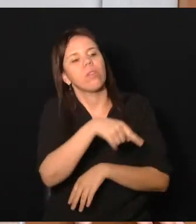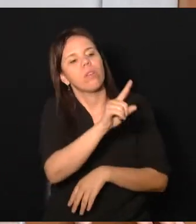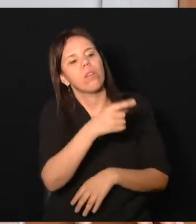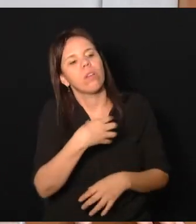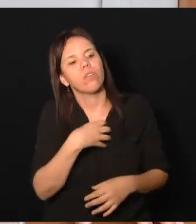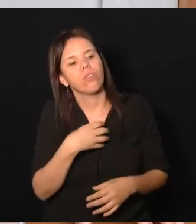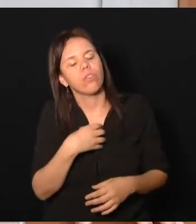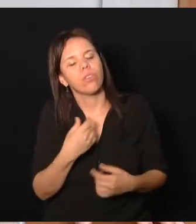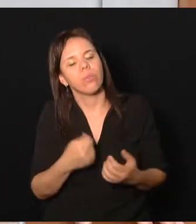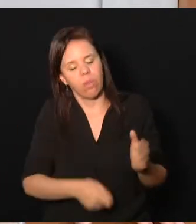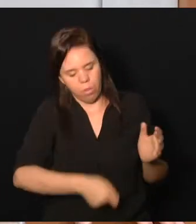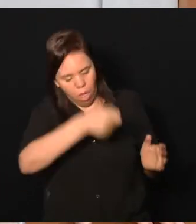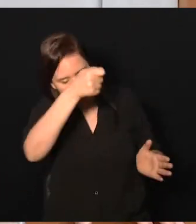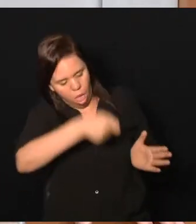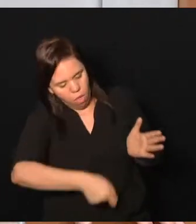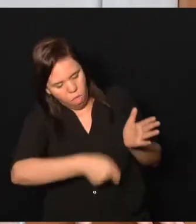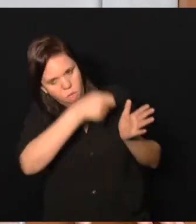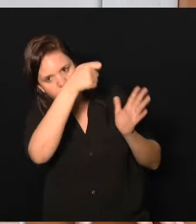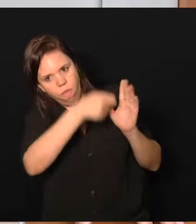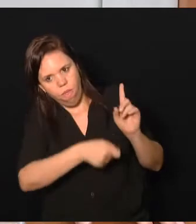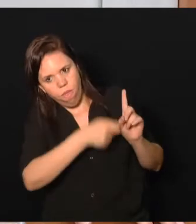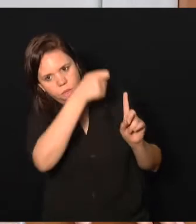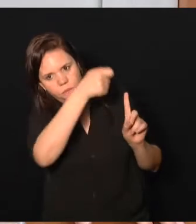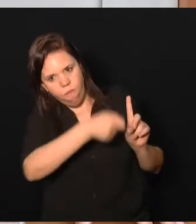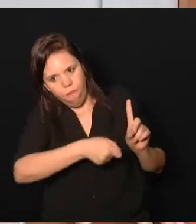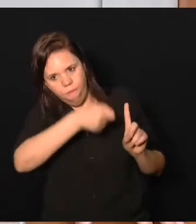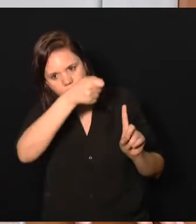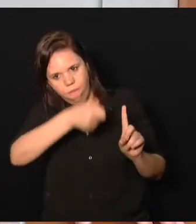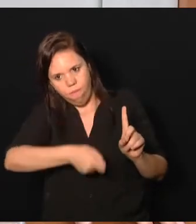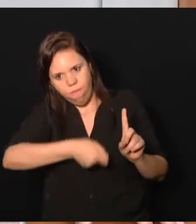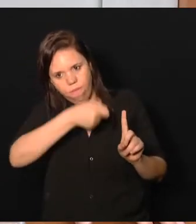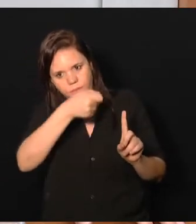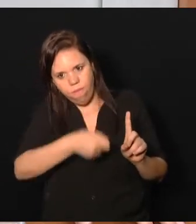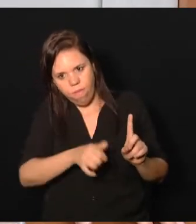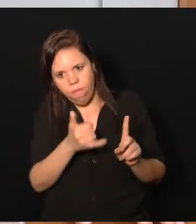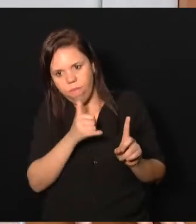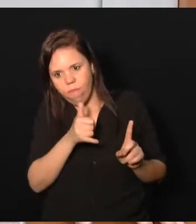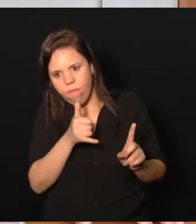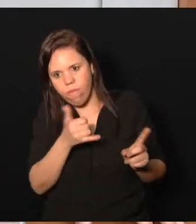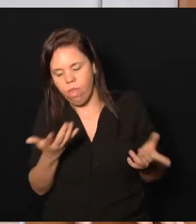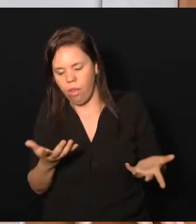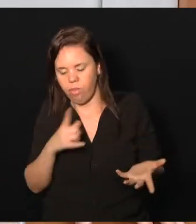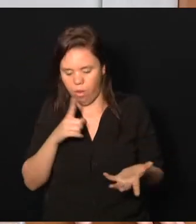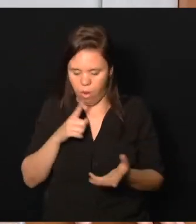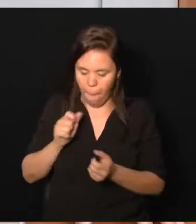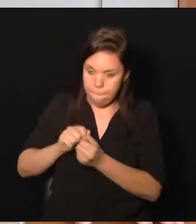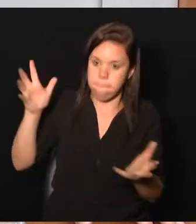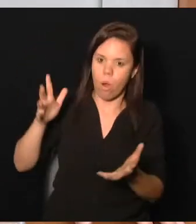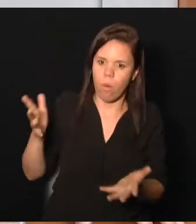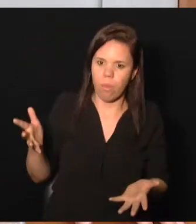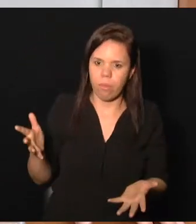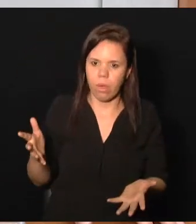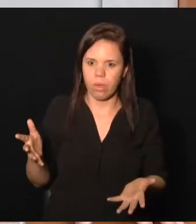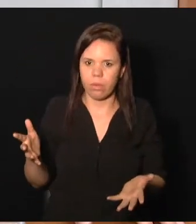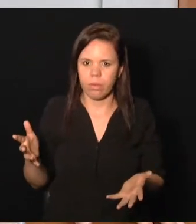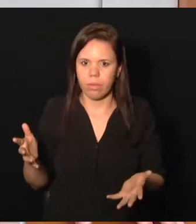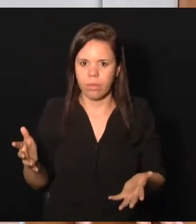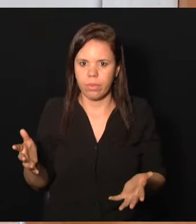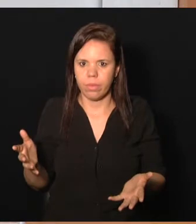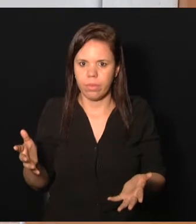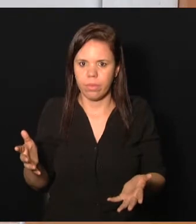forma sem passar. Porque ele ia ter uma bomba na cadeira de rodas? Um idoso? Que situação